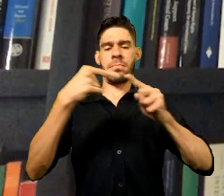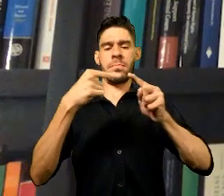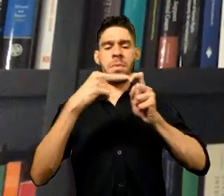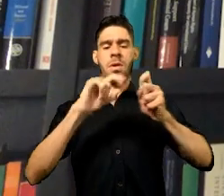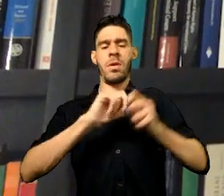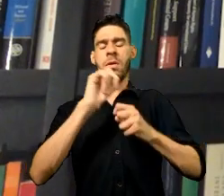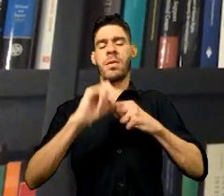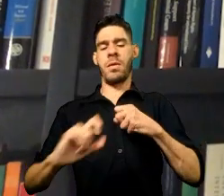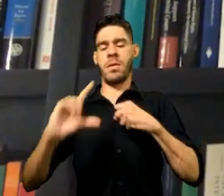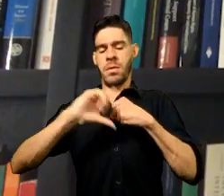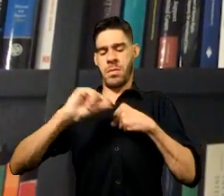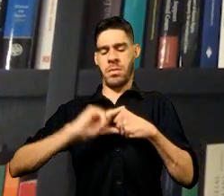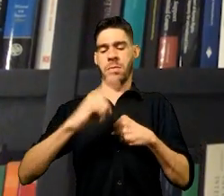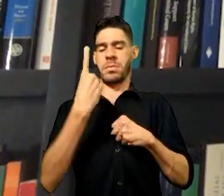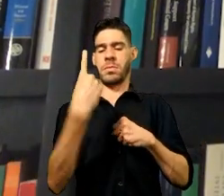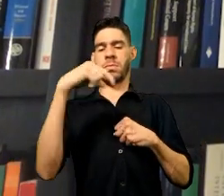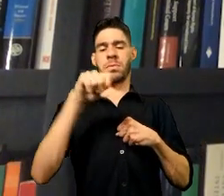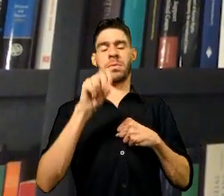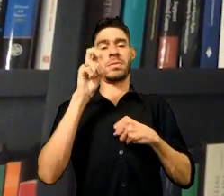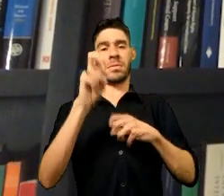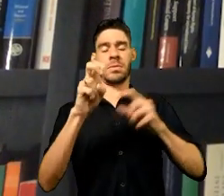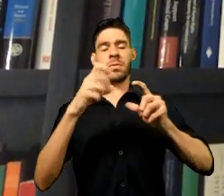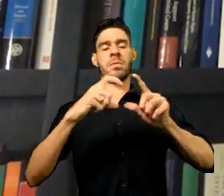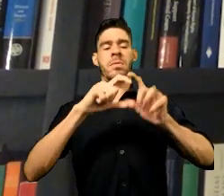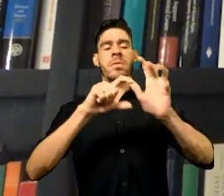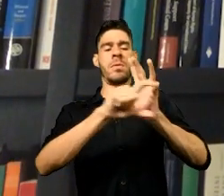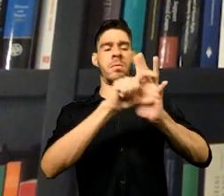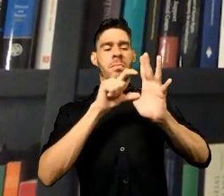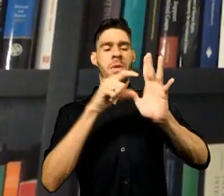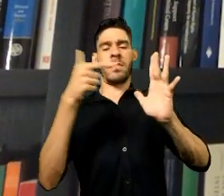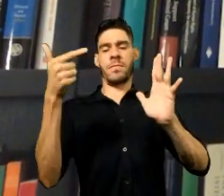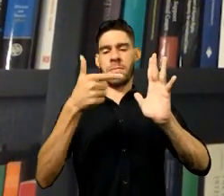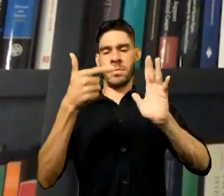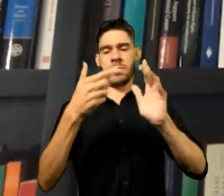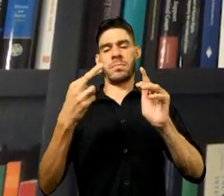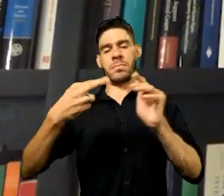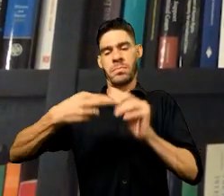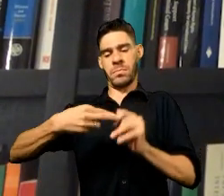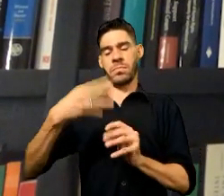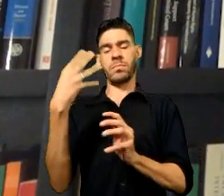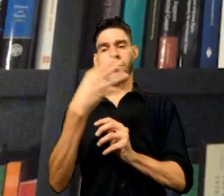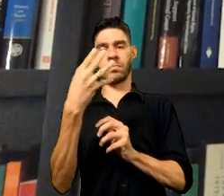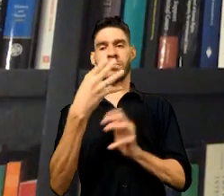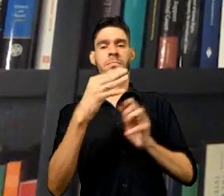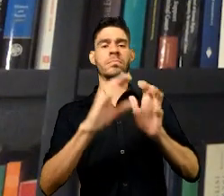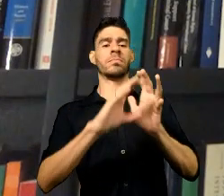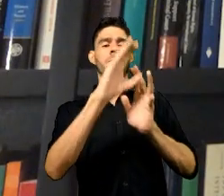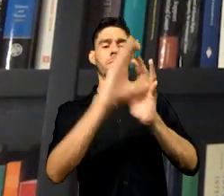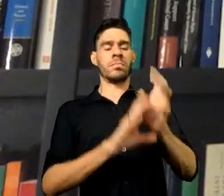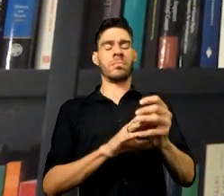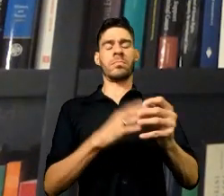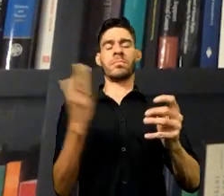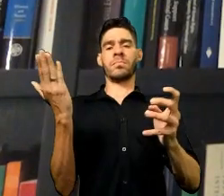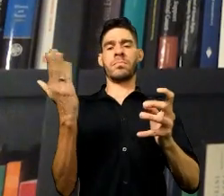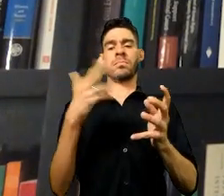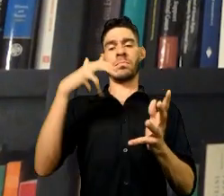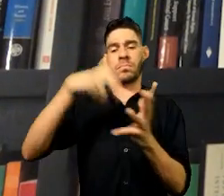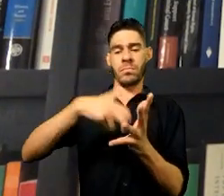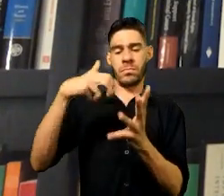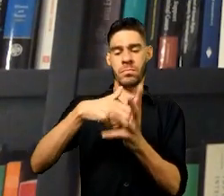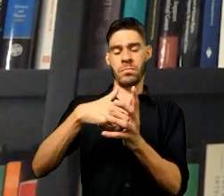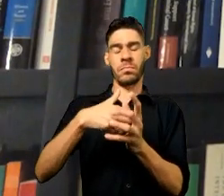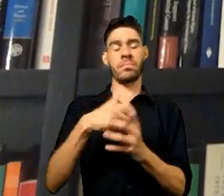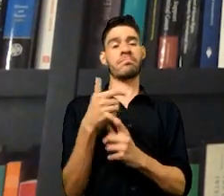a aplicação do artigo 185, parágrafo 2º, inciso 4º do Código de